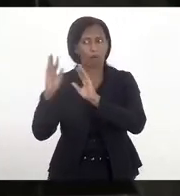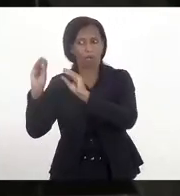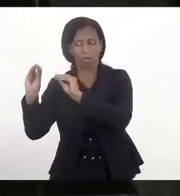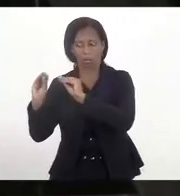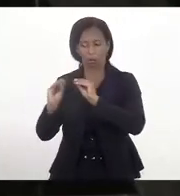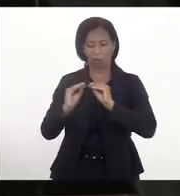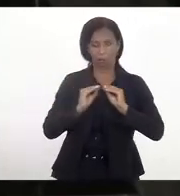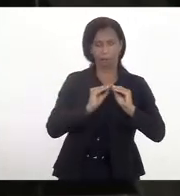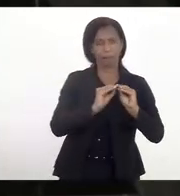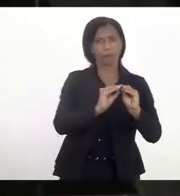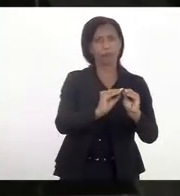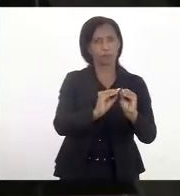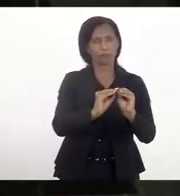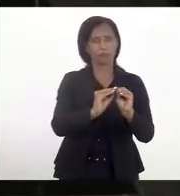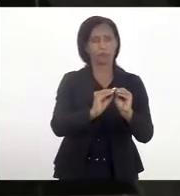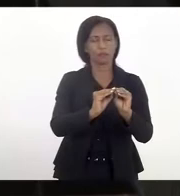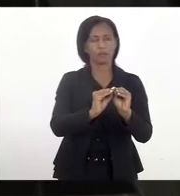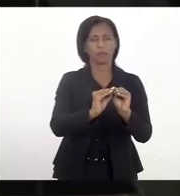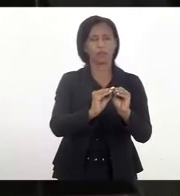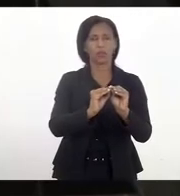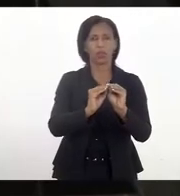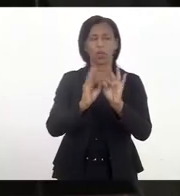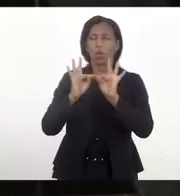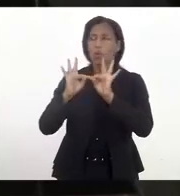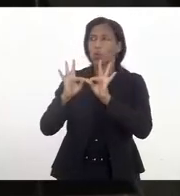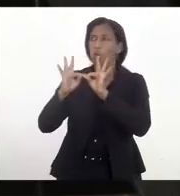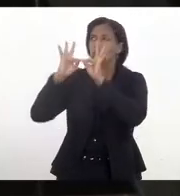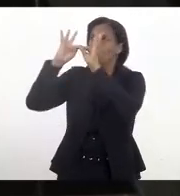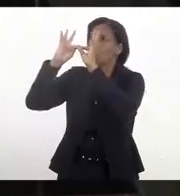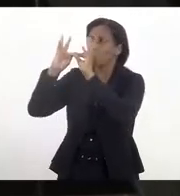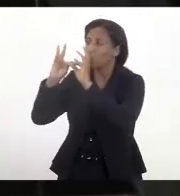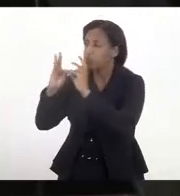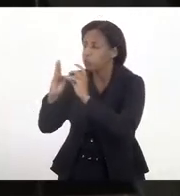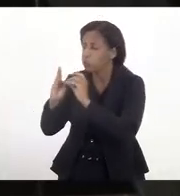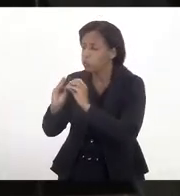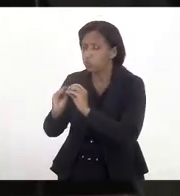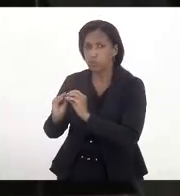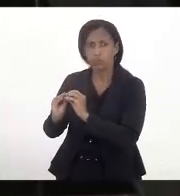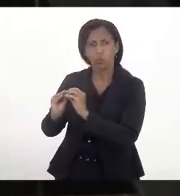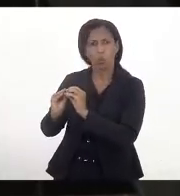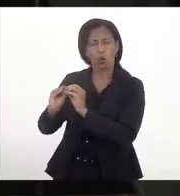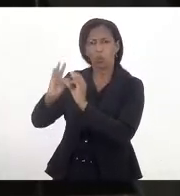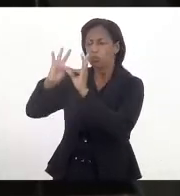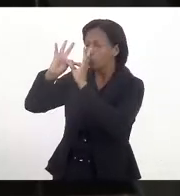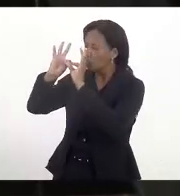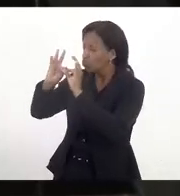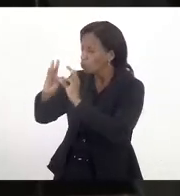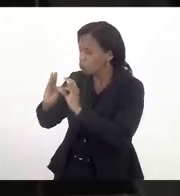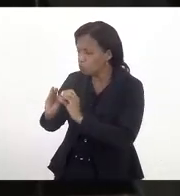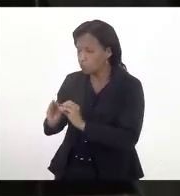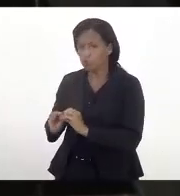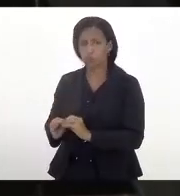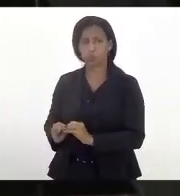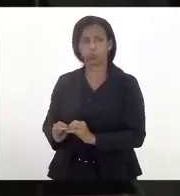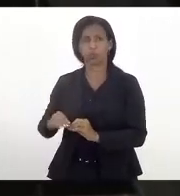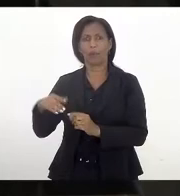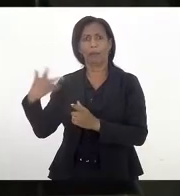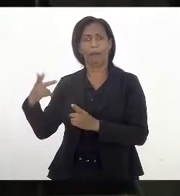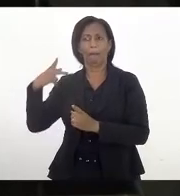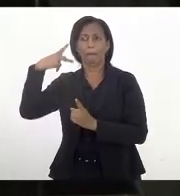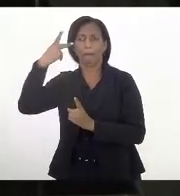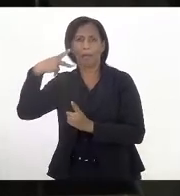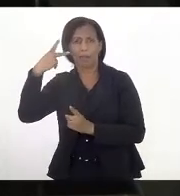cá Oi Clarinha todas as unidades na Assembleia que a seja do